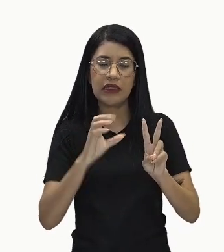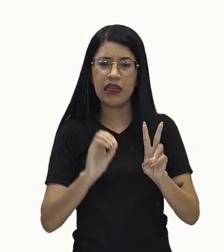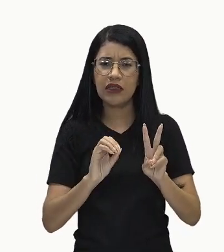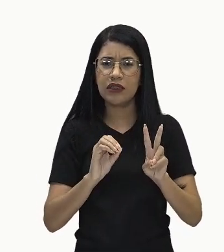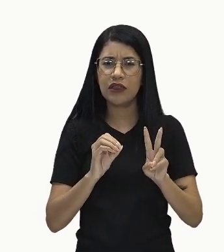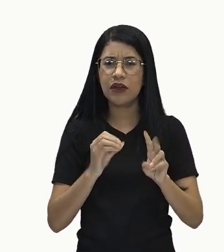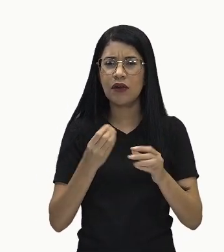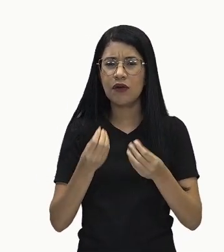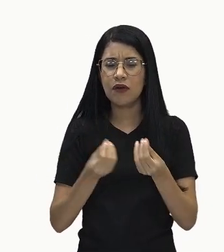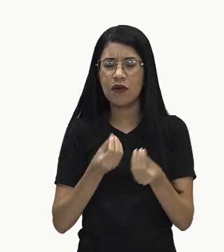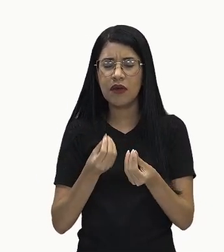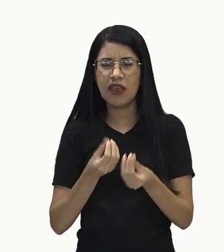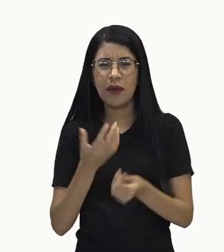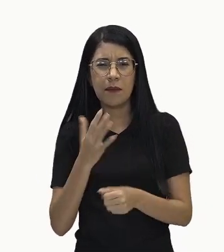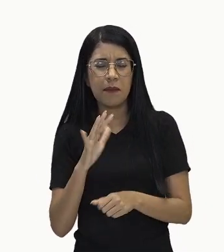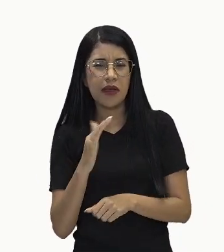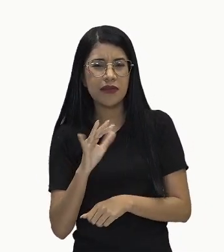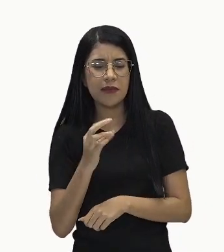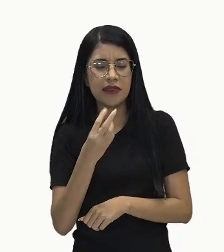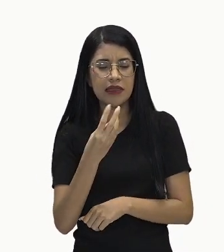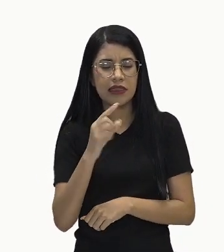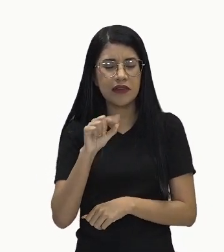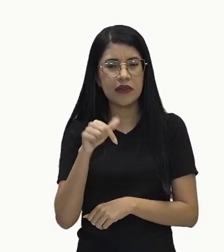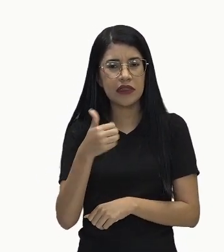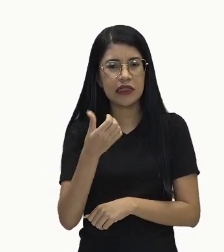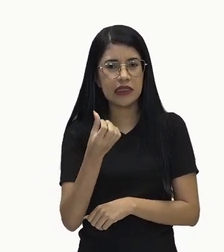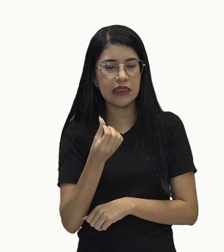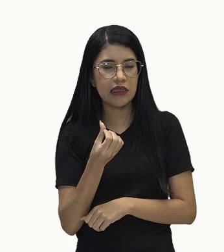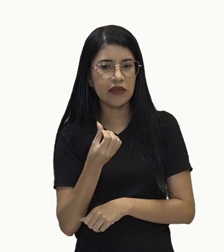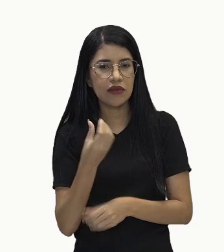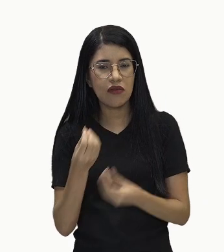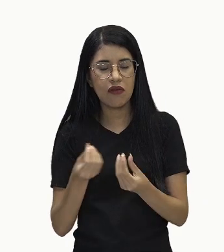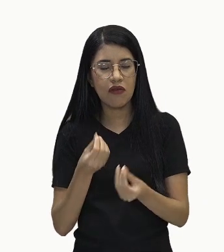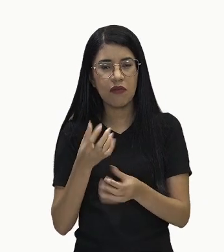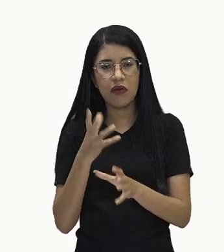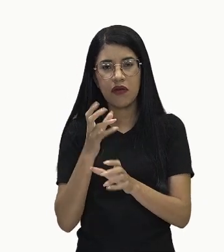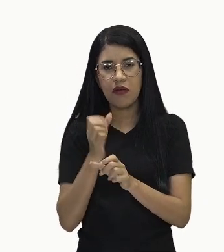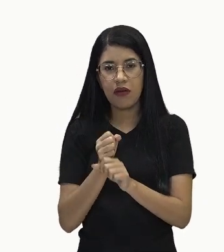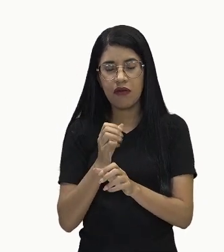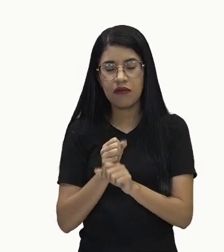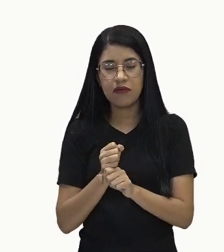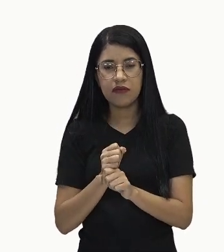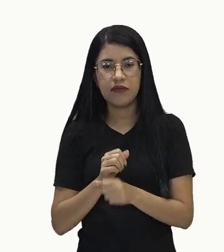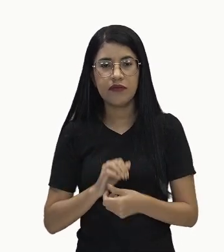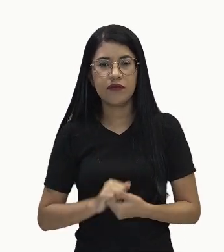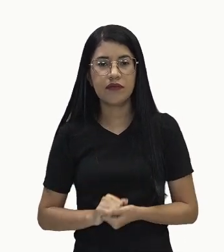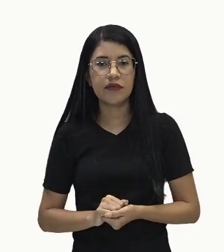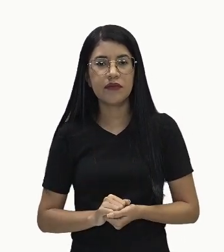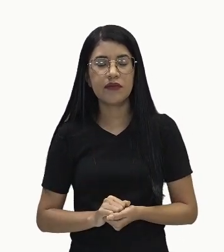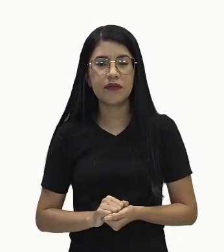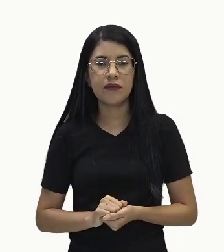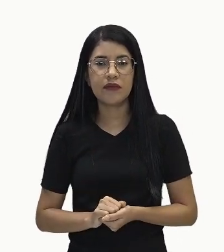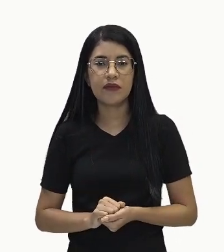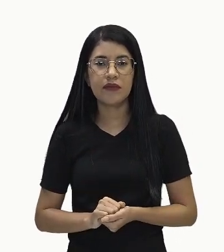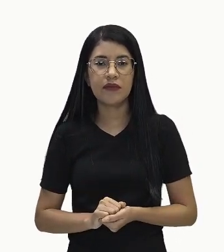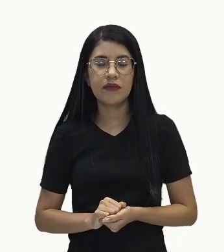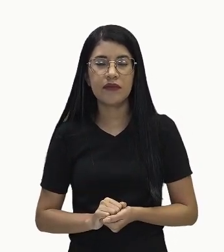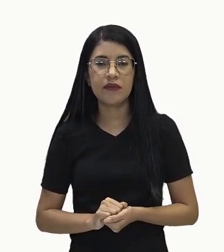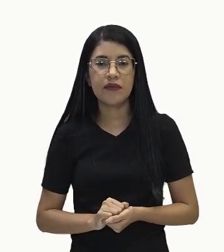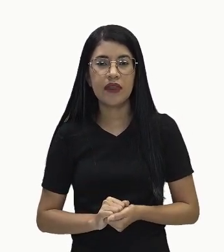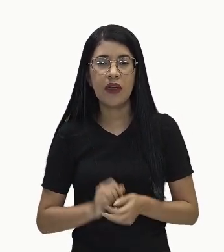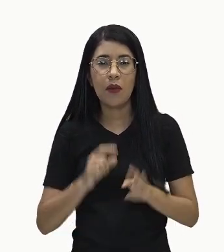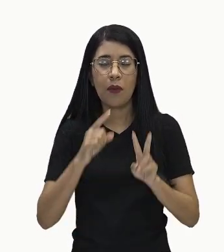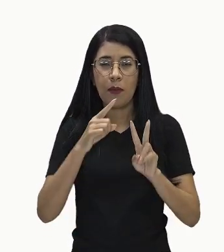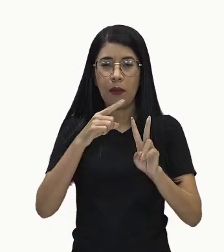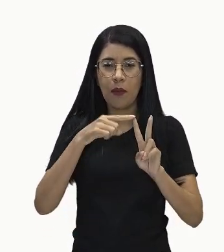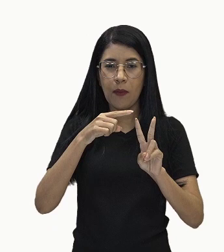variância. Então, eu tenho raiz quadrada de 10. Mas, professor, como é que o senhor sabe aqui que é aproximadamente 3,6, já que a gente não